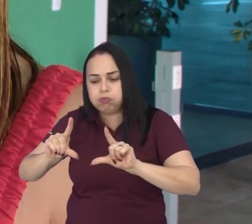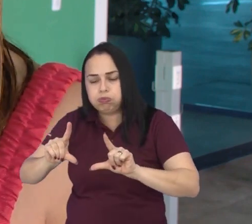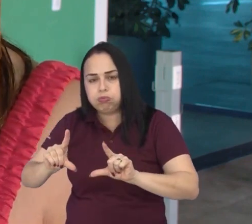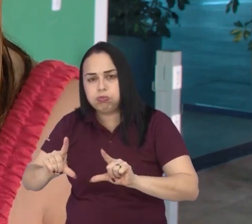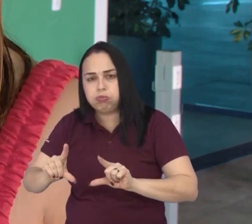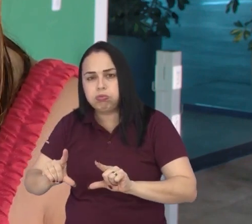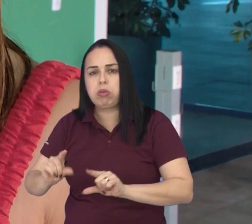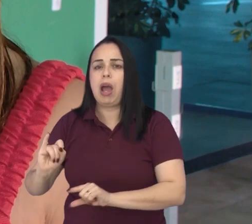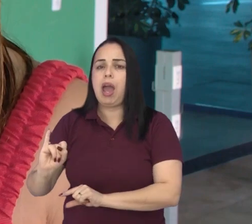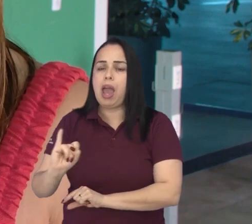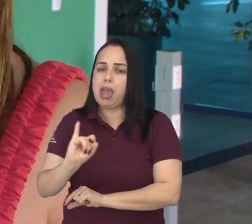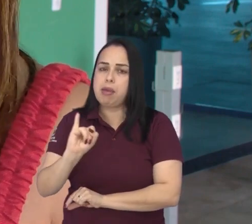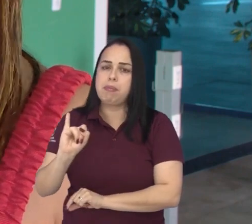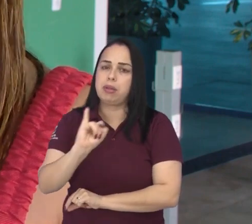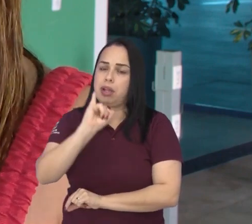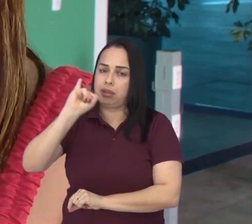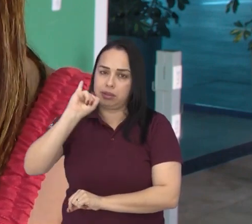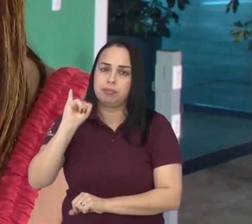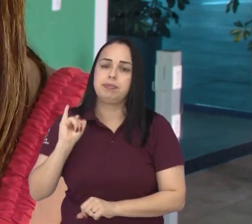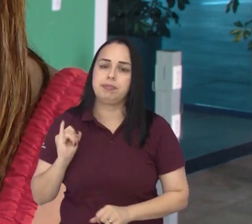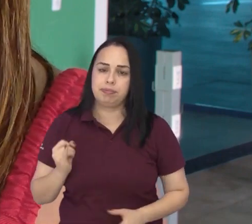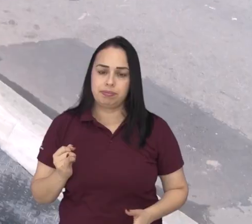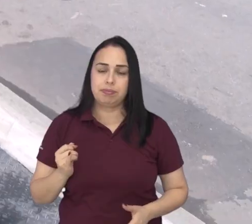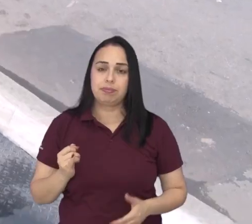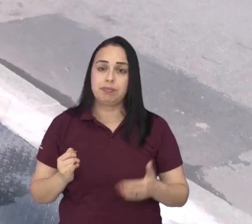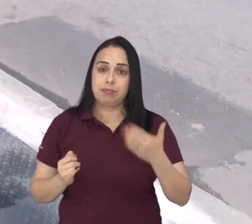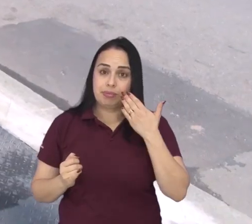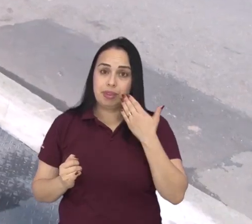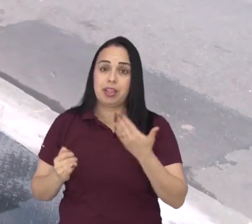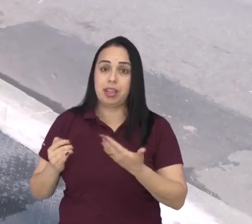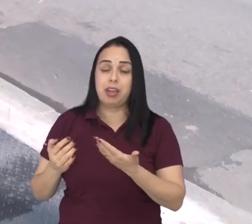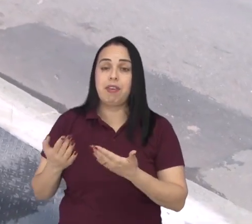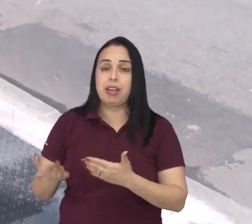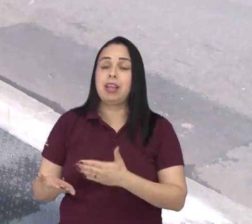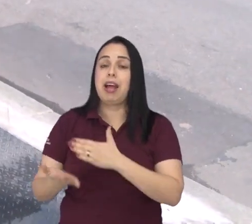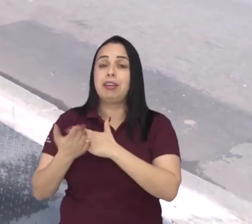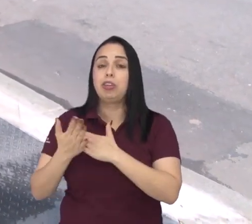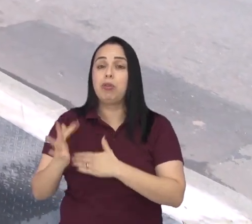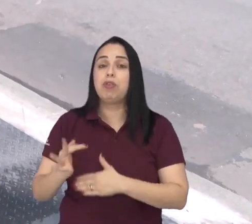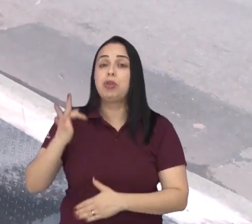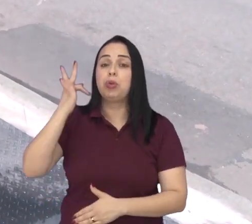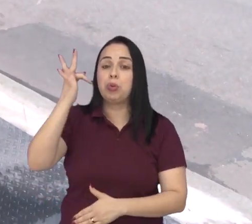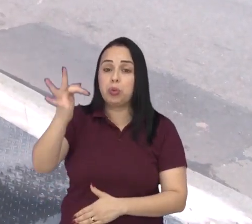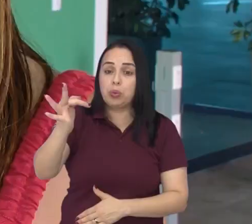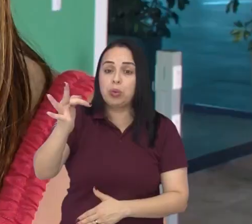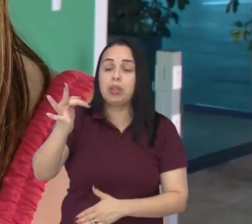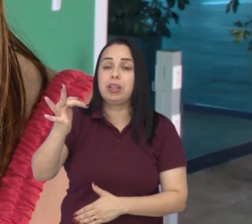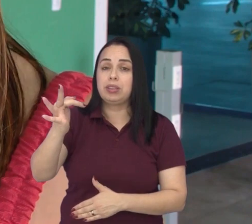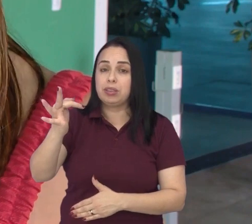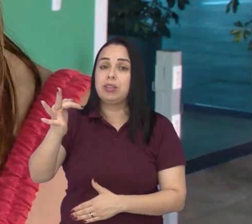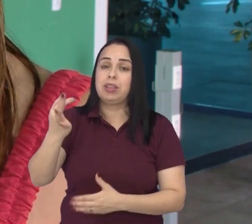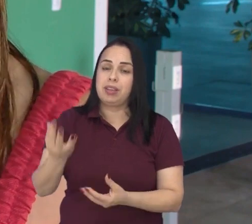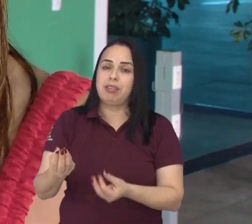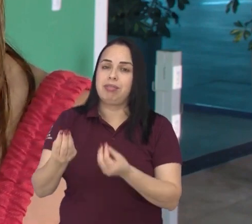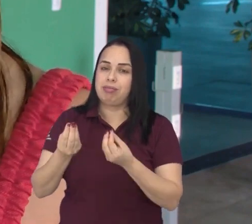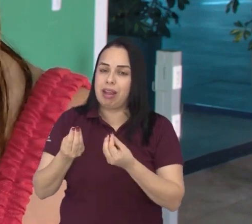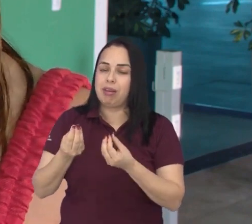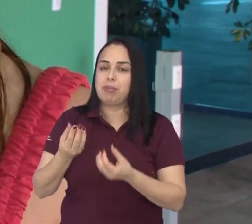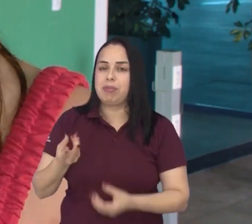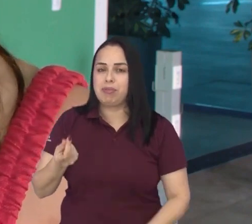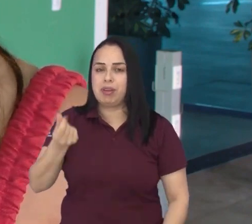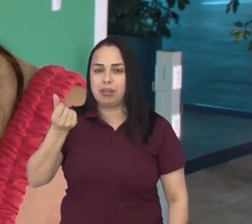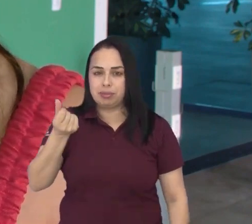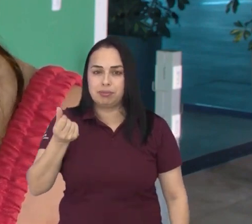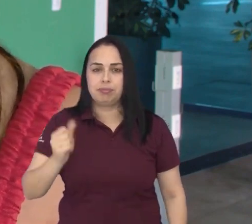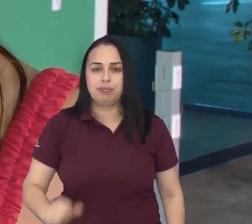a minimização da geração do resíduo é fundamental. É ela que vai proporcionar com que a gente tenha uma qualidade de gestão e